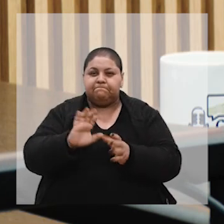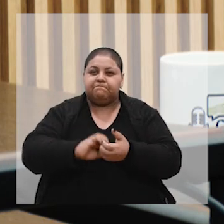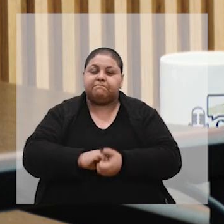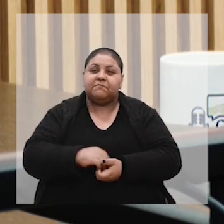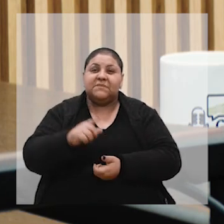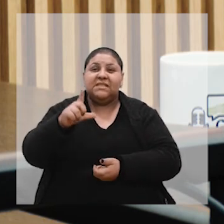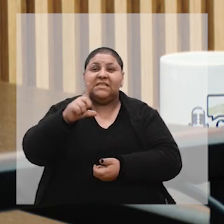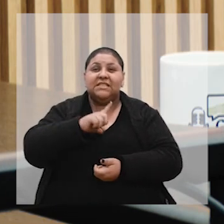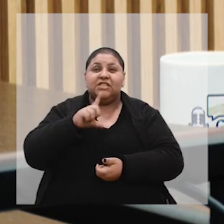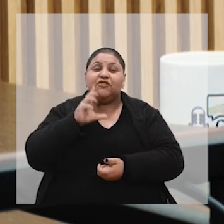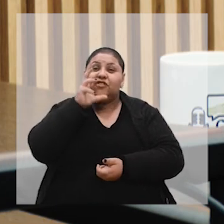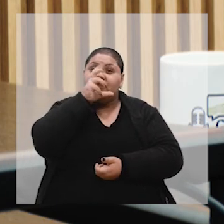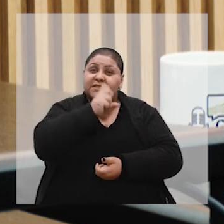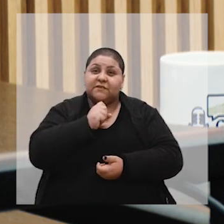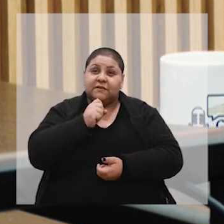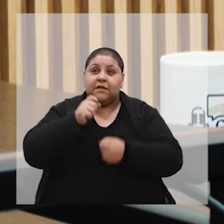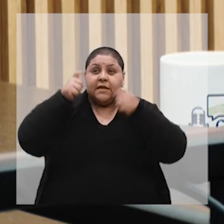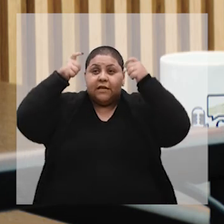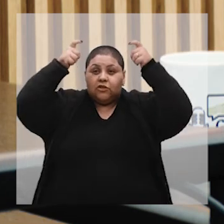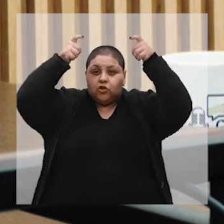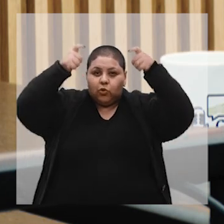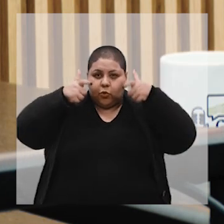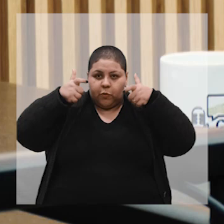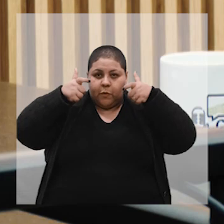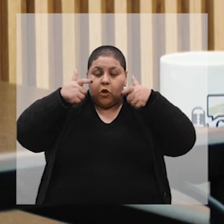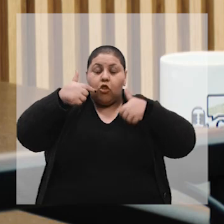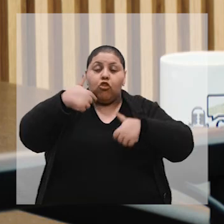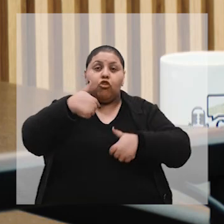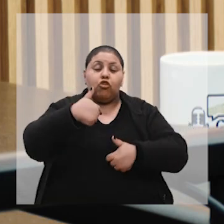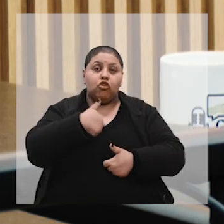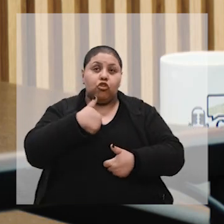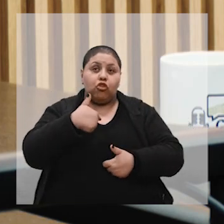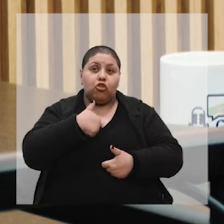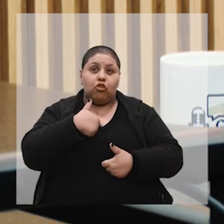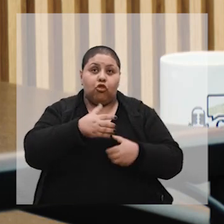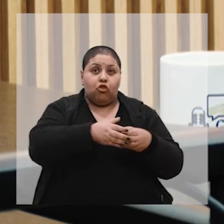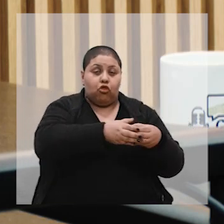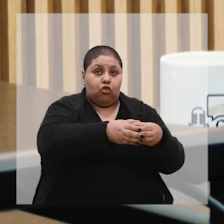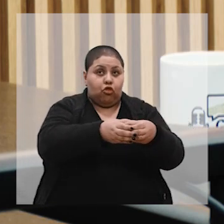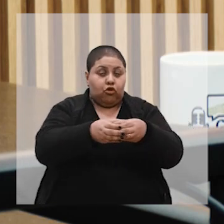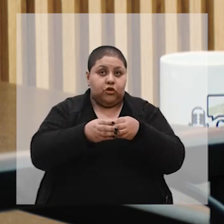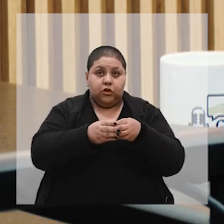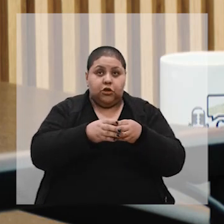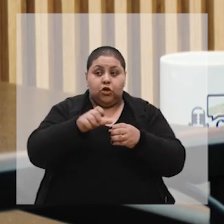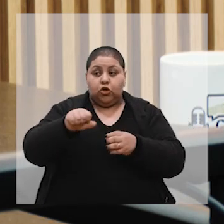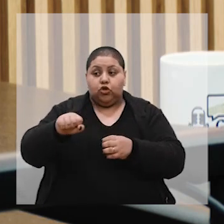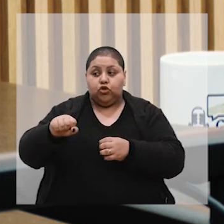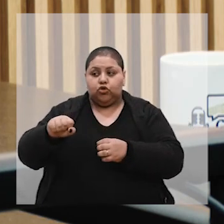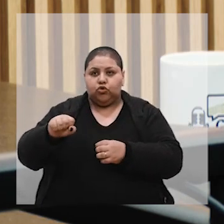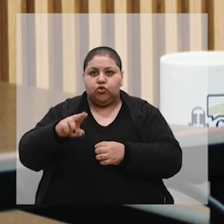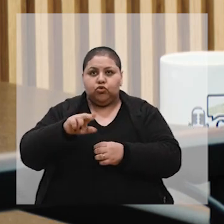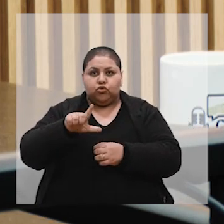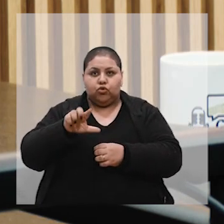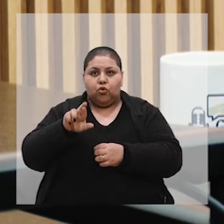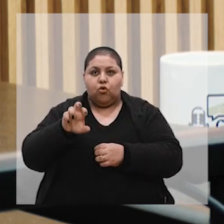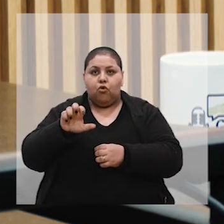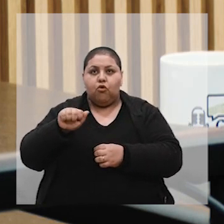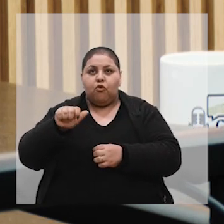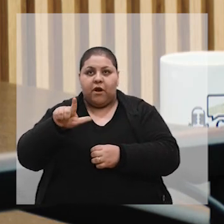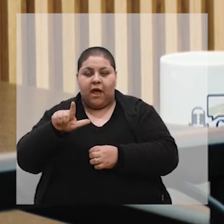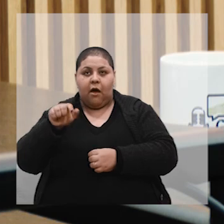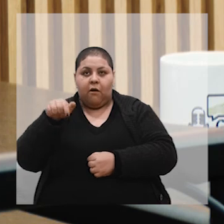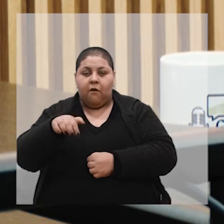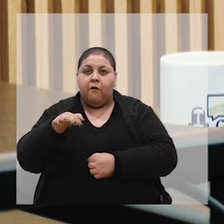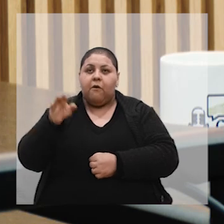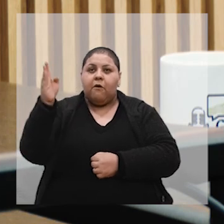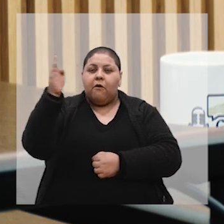claro, uma experiência que nós tivemos sábado em Antônio Prado. Nós do time Surreal aqui do sul do Brasil, nós tivemos